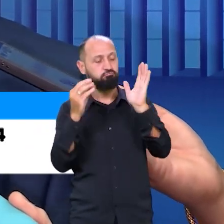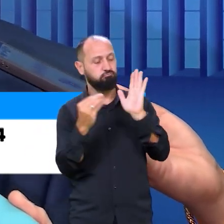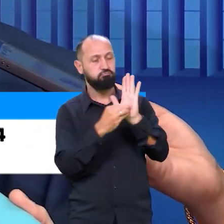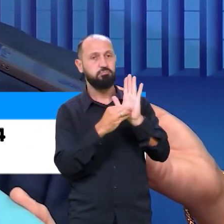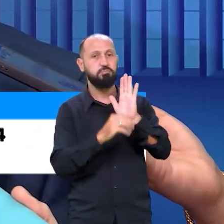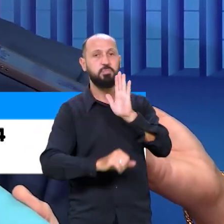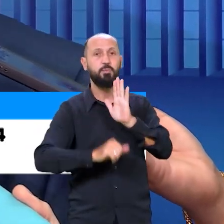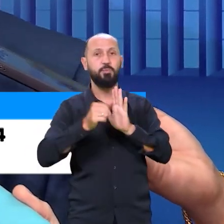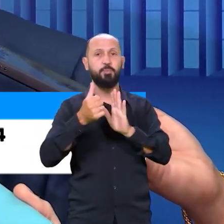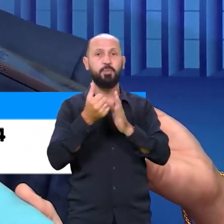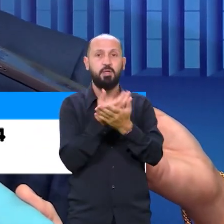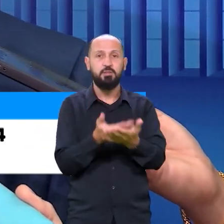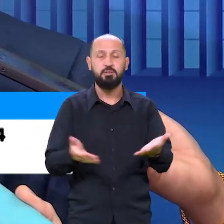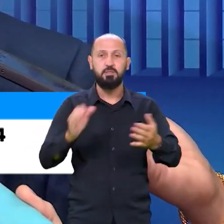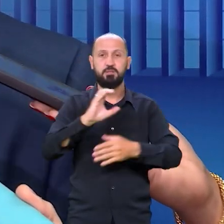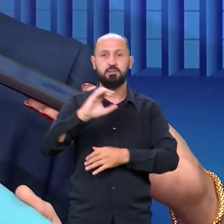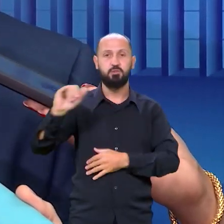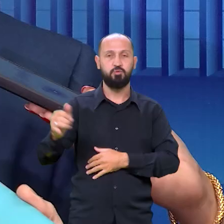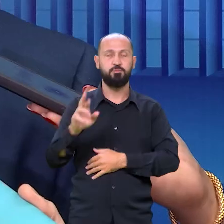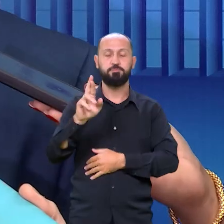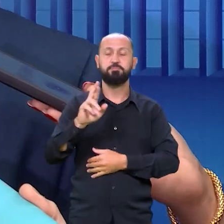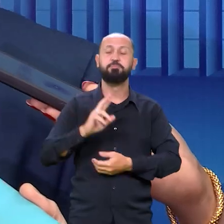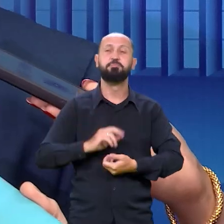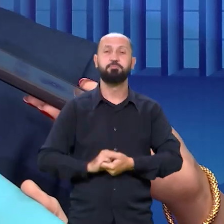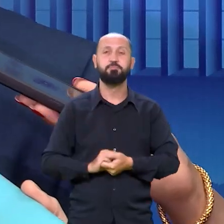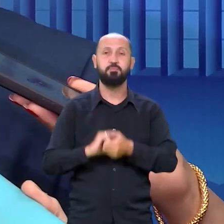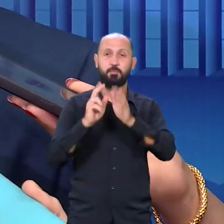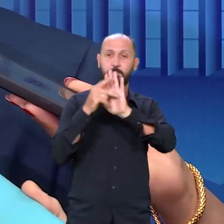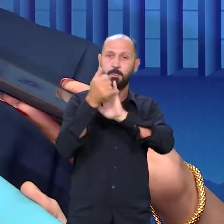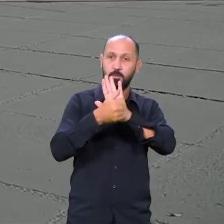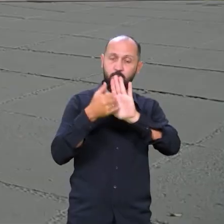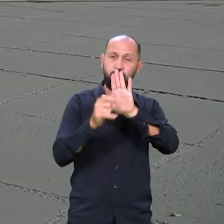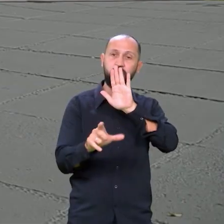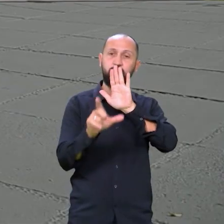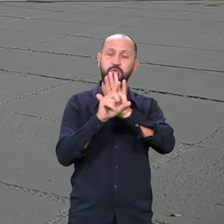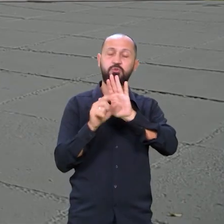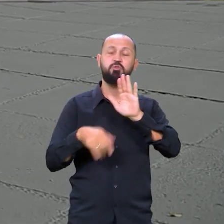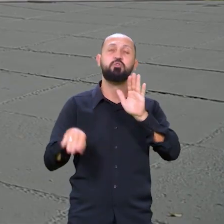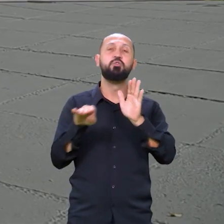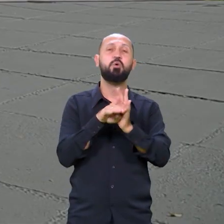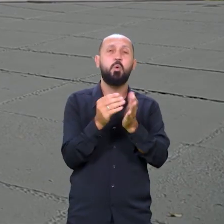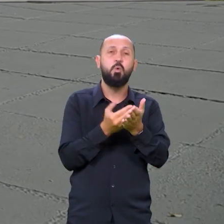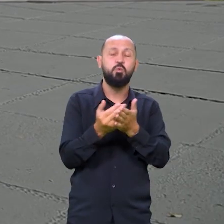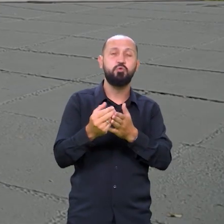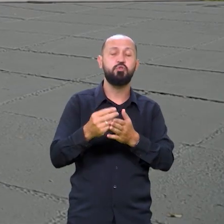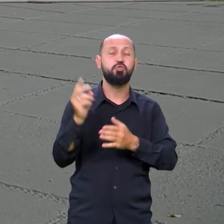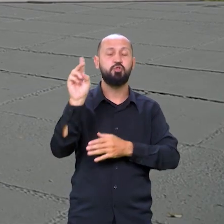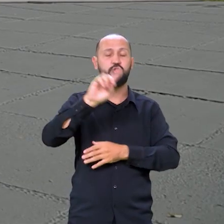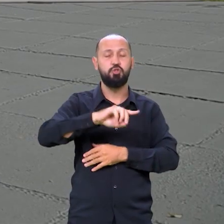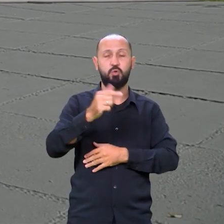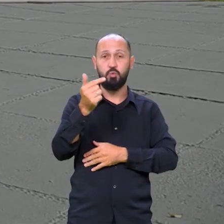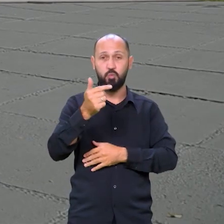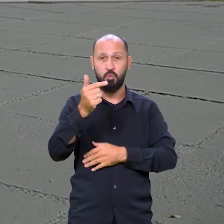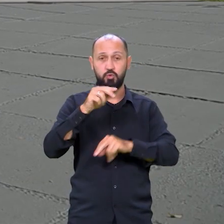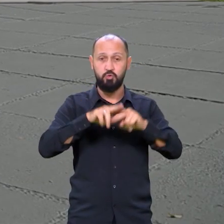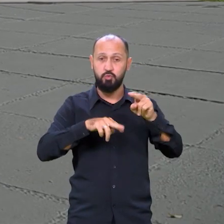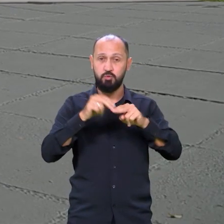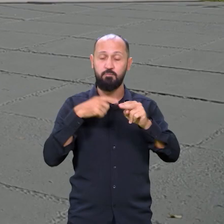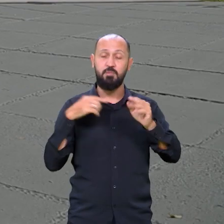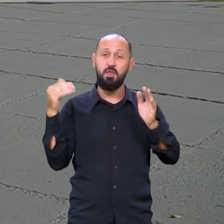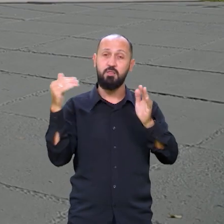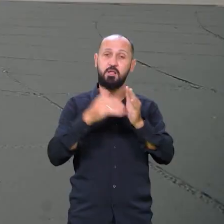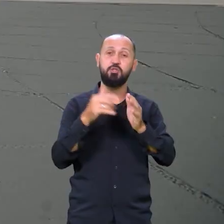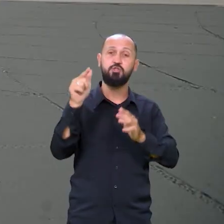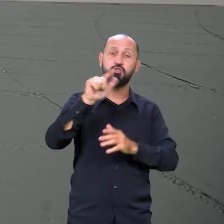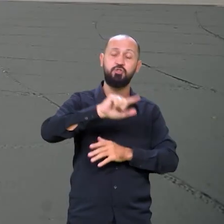essas observações até na distribuição na CCJ. O projeto de lei chegou a Alemes no dia 2 de